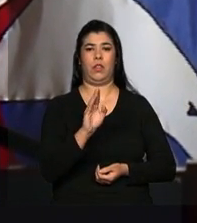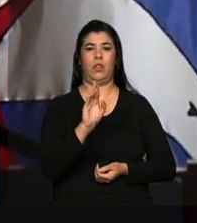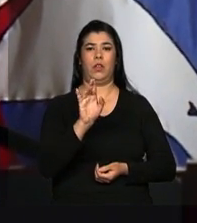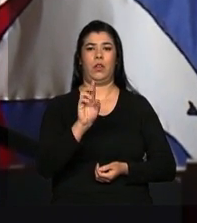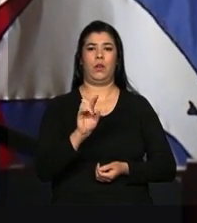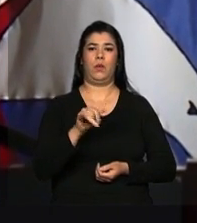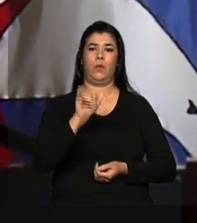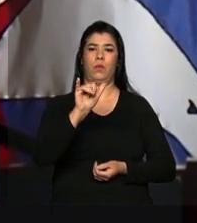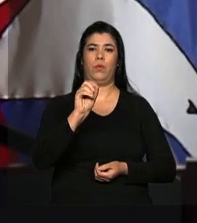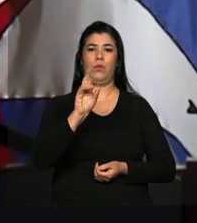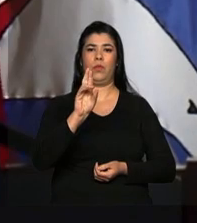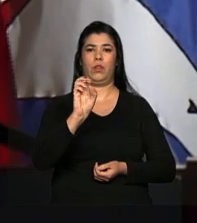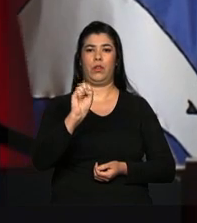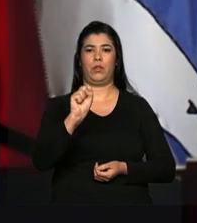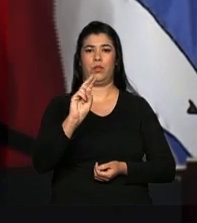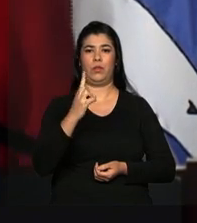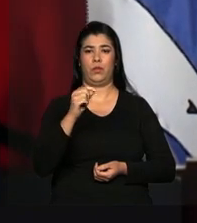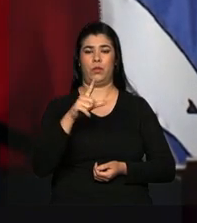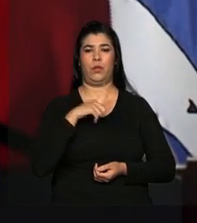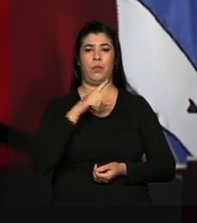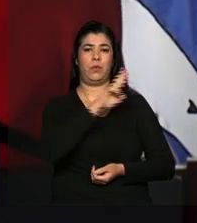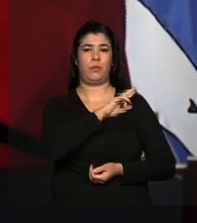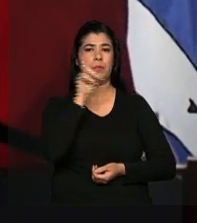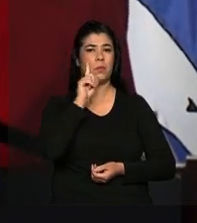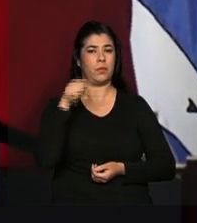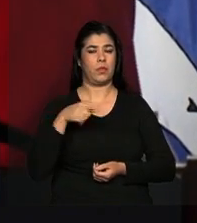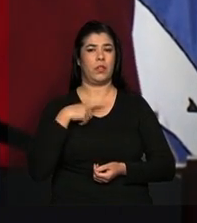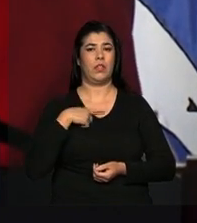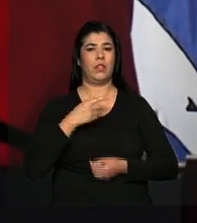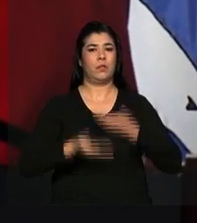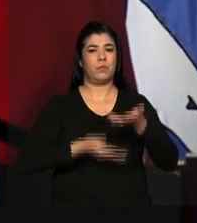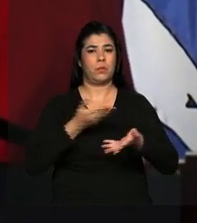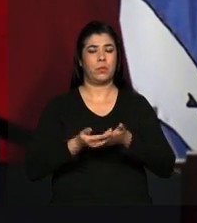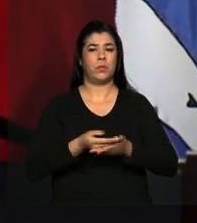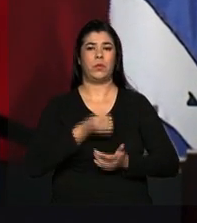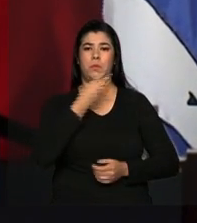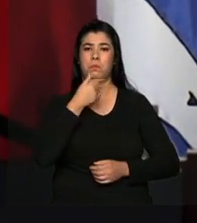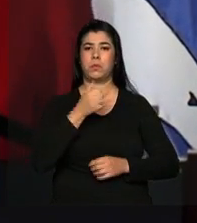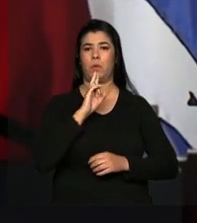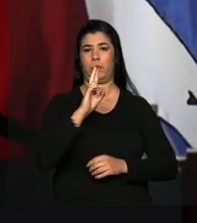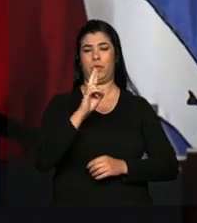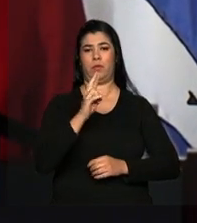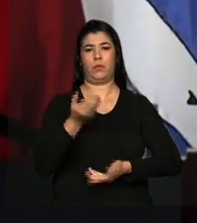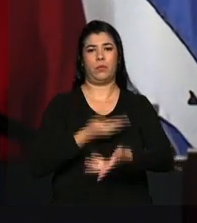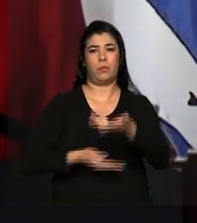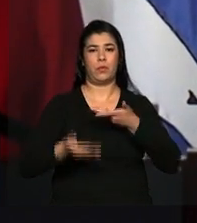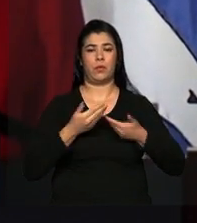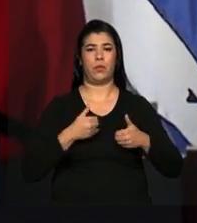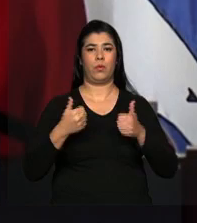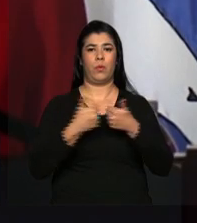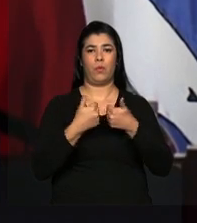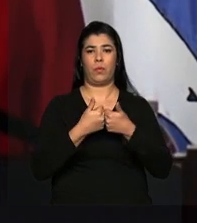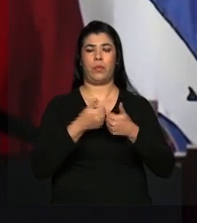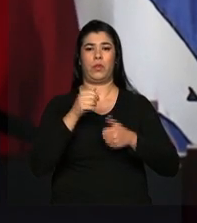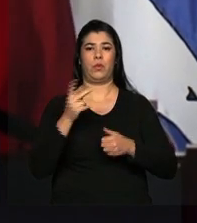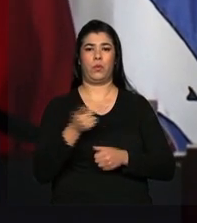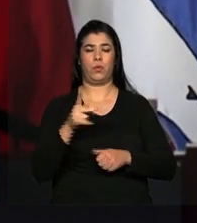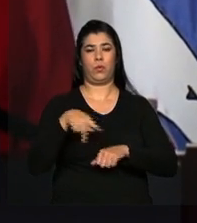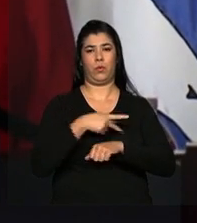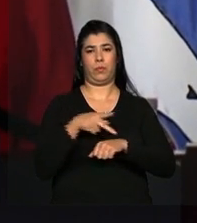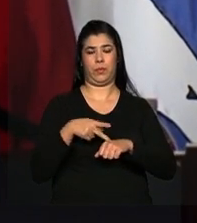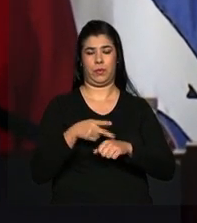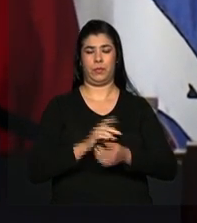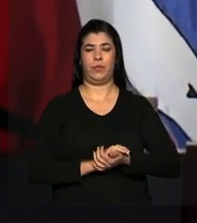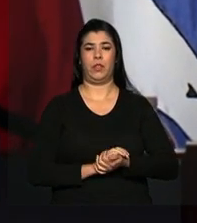se dedicam com êxito à aproximação entre nossos países. Um especial cumprimento